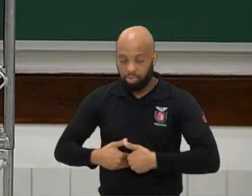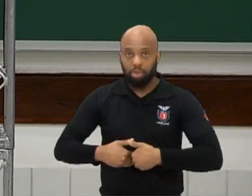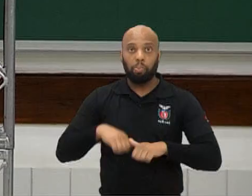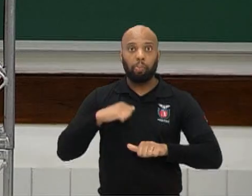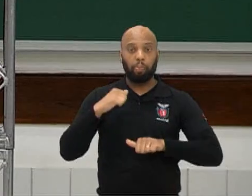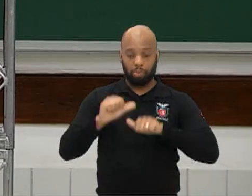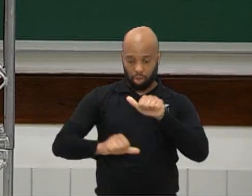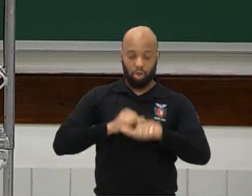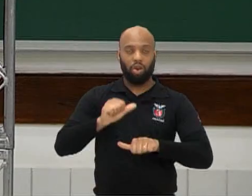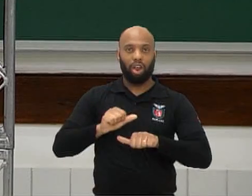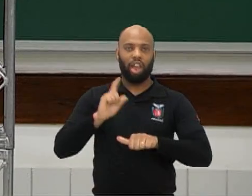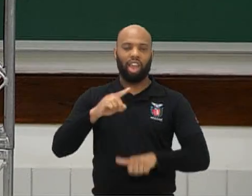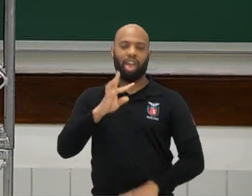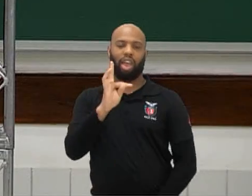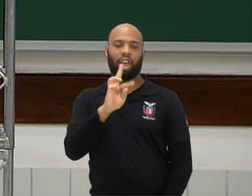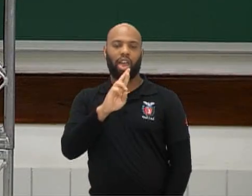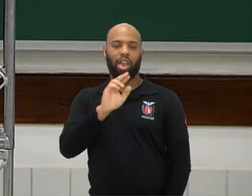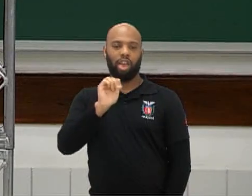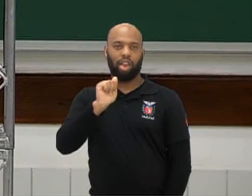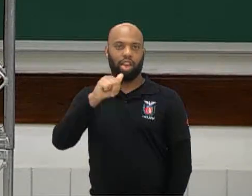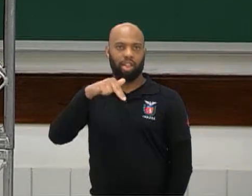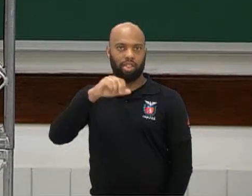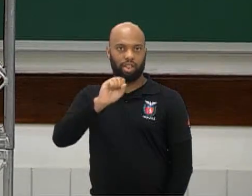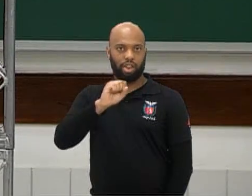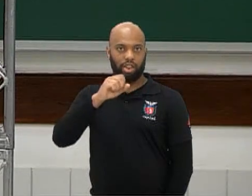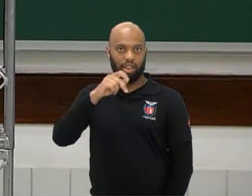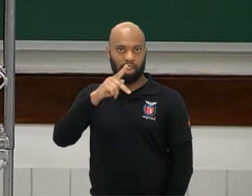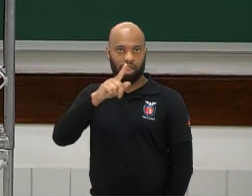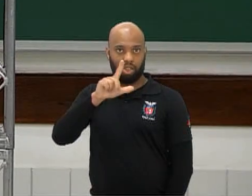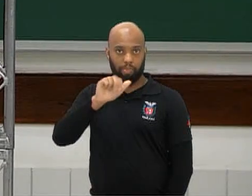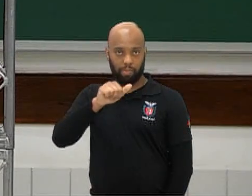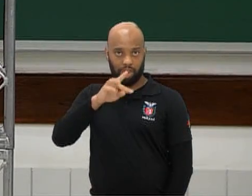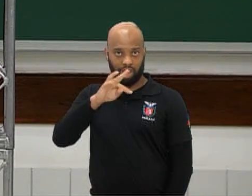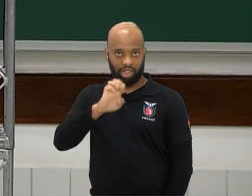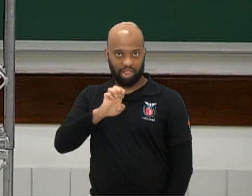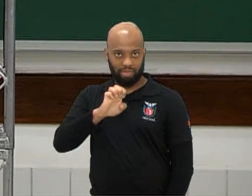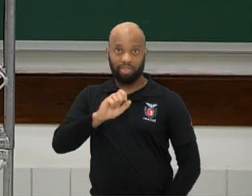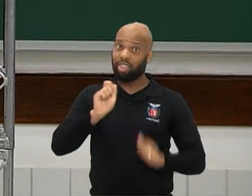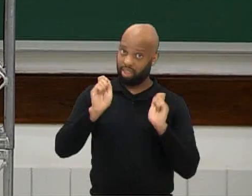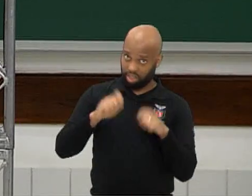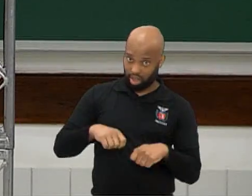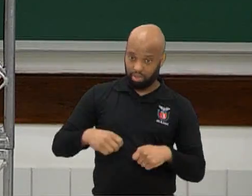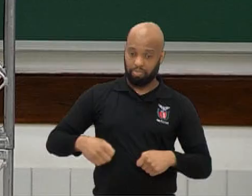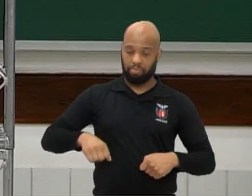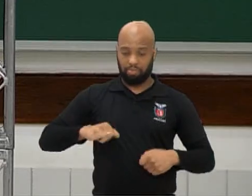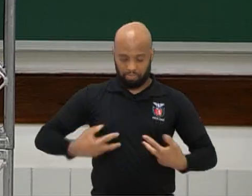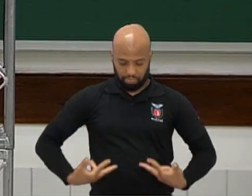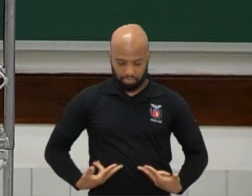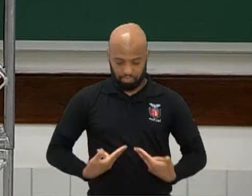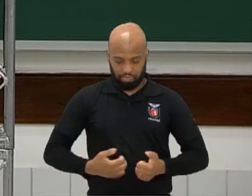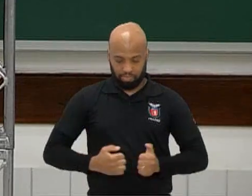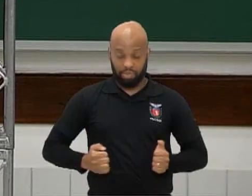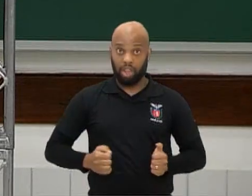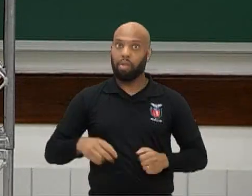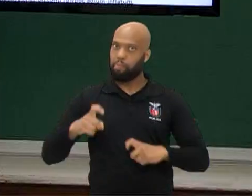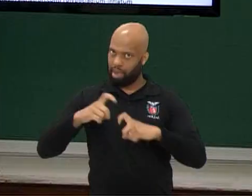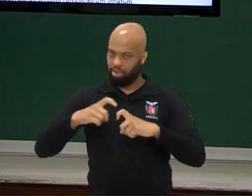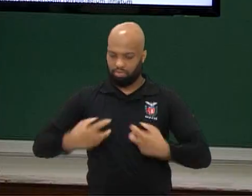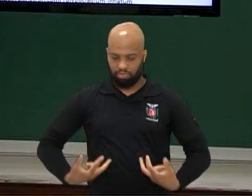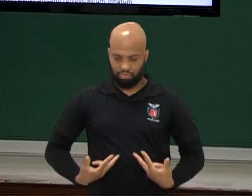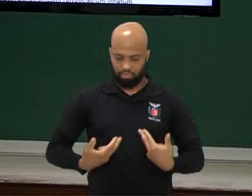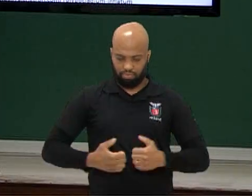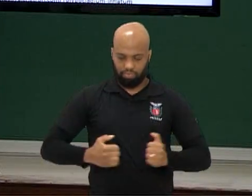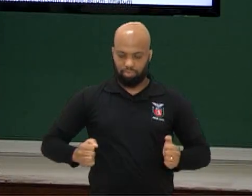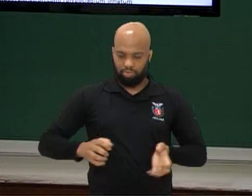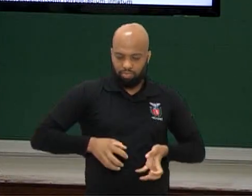precisa trocar. A única chance que ela tem de sobreviver é se ela fizer um transplante de órgão. Esse medicamento, ele é usado justamente